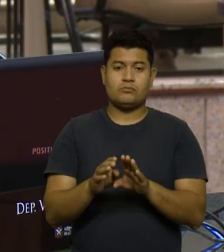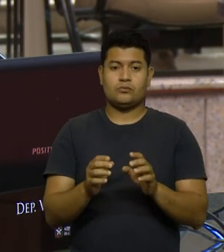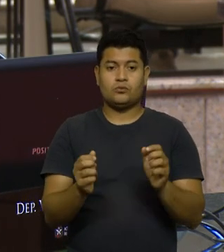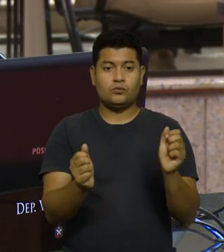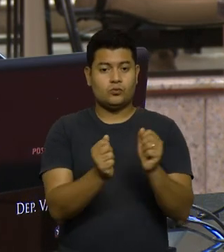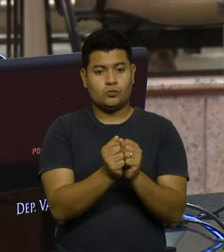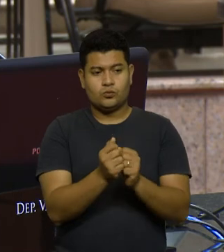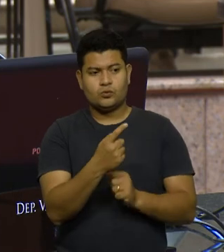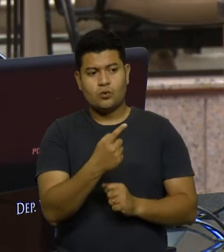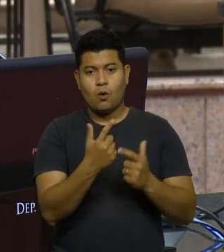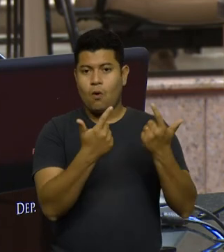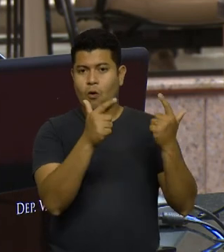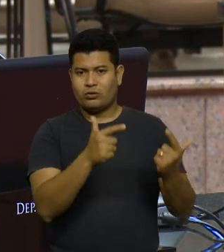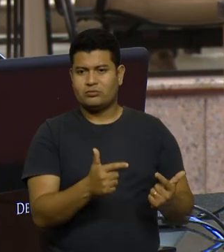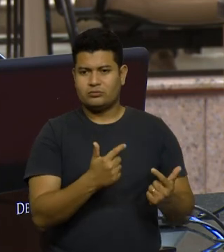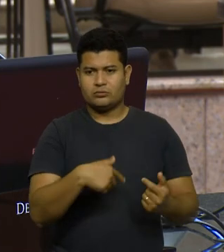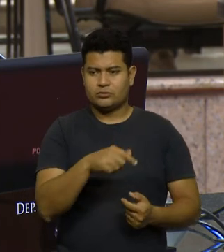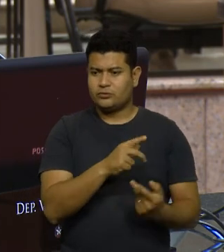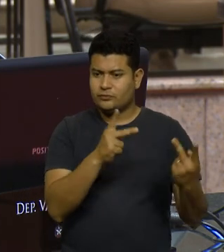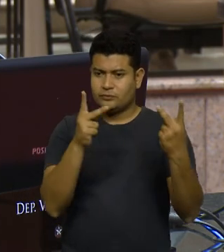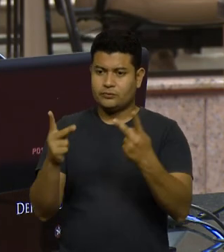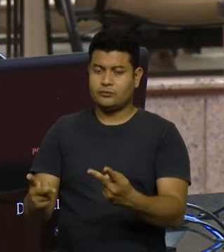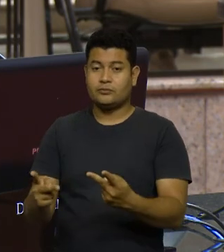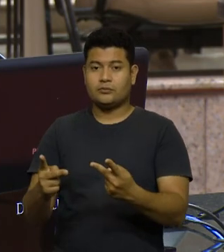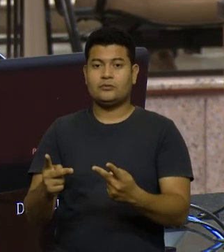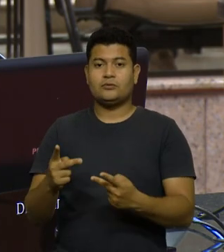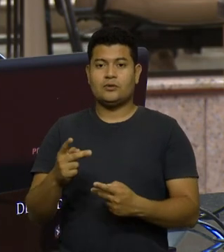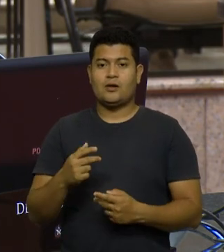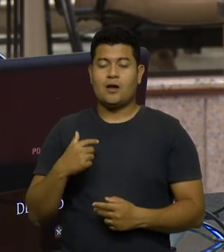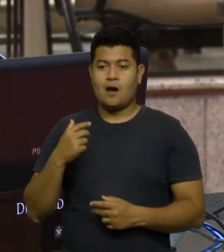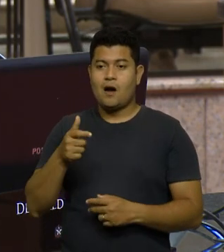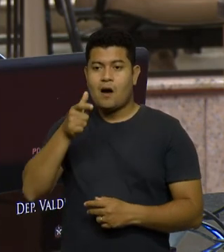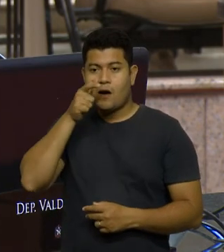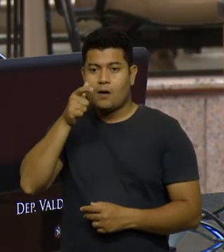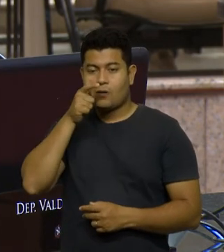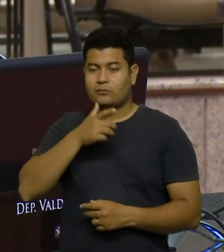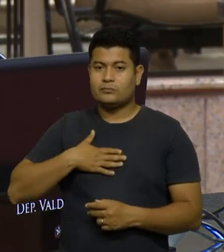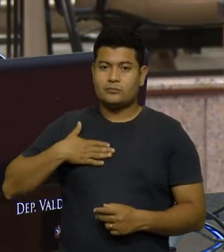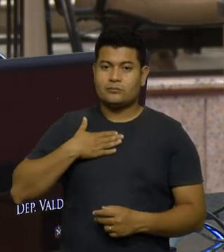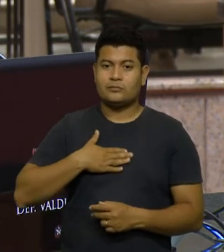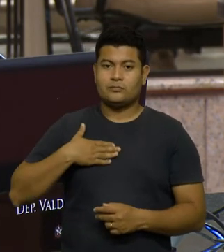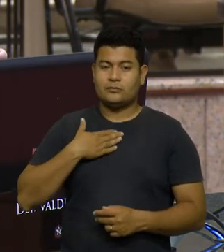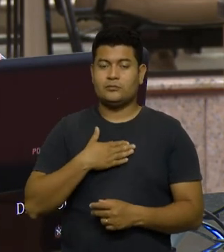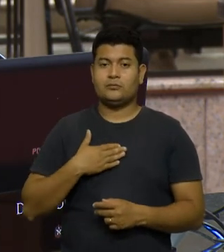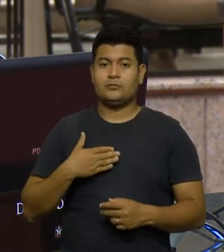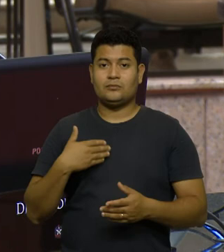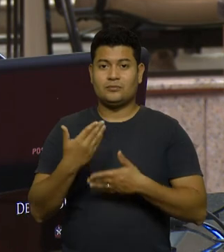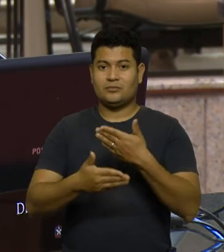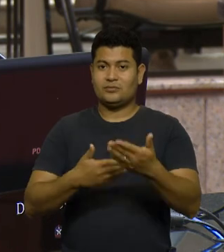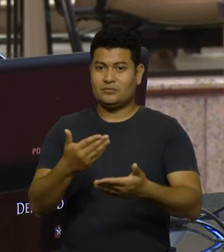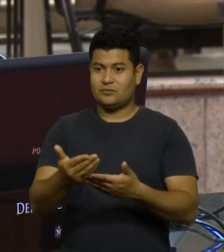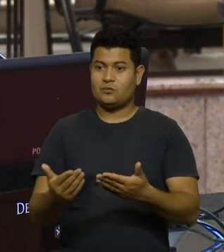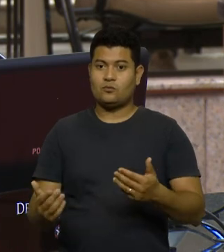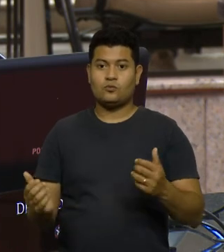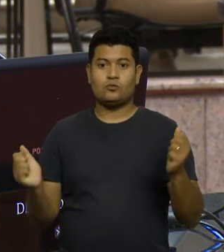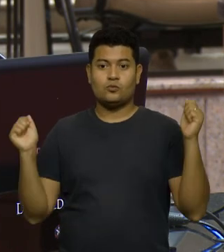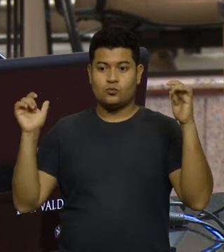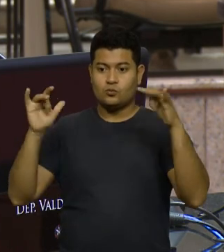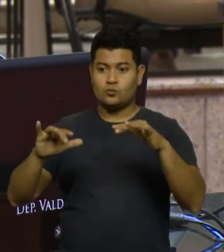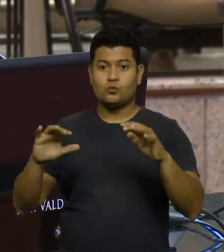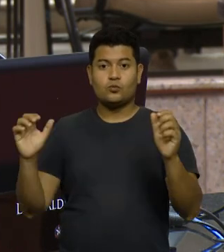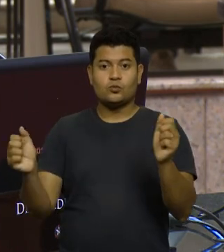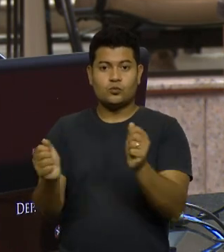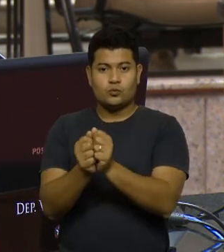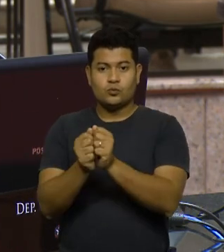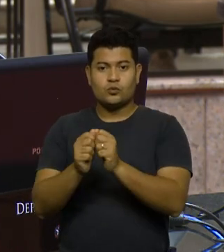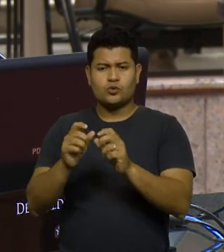lá para prestigiar o município, depois de algum tempo, poder reunir toda a sua população, a população da